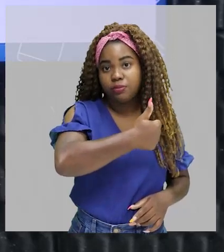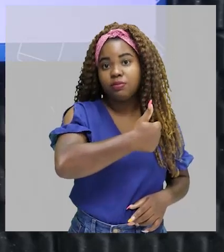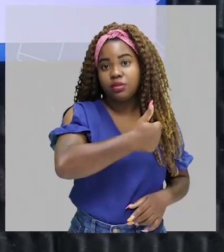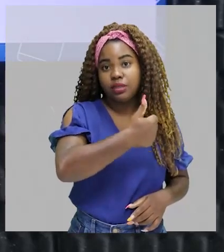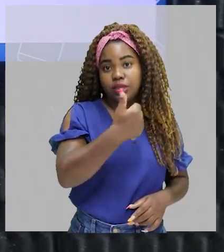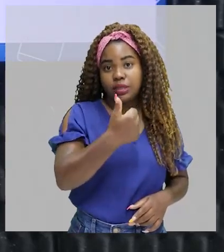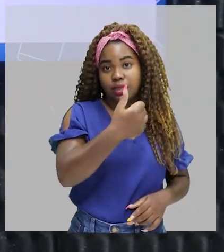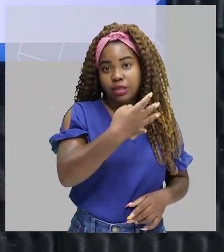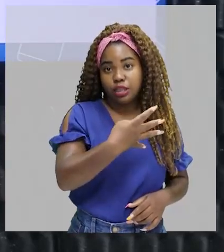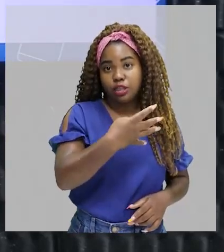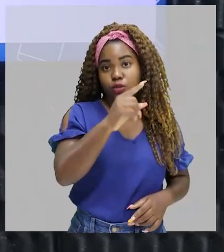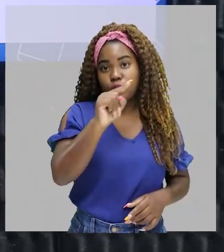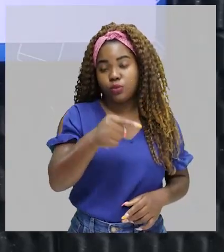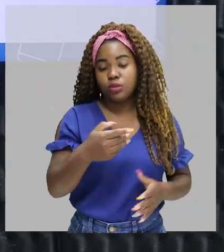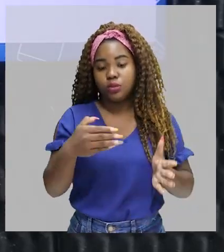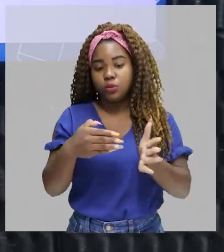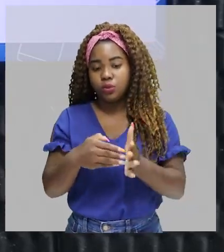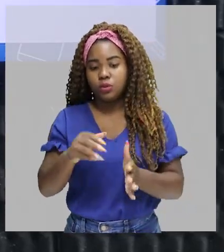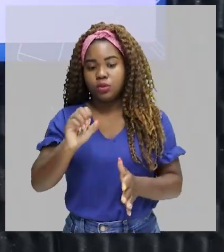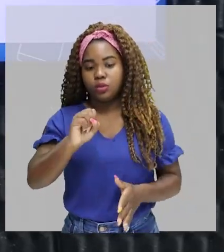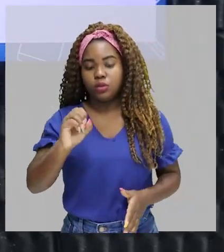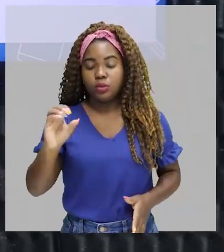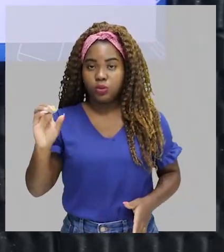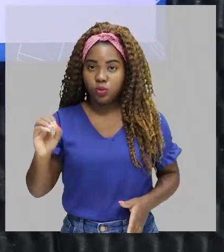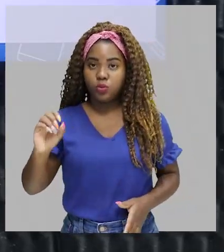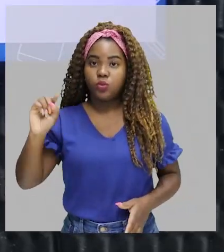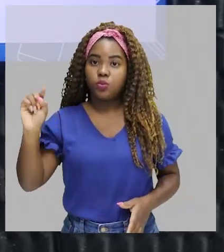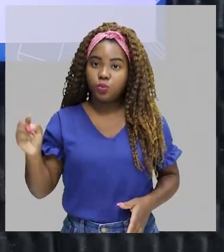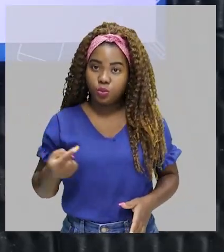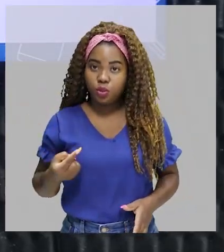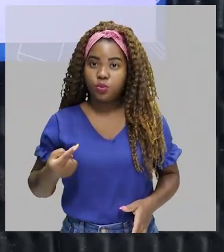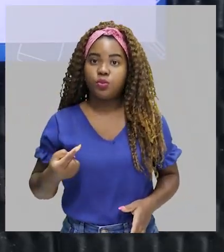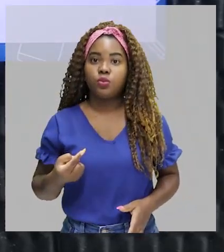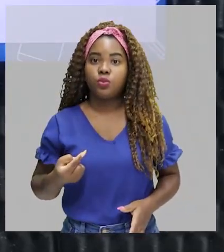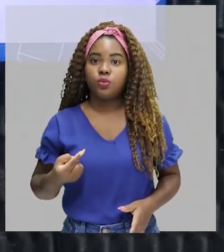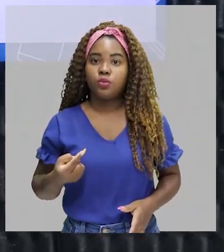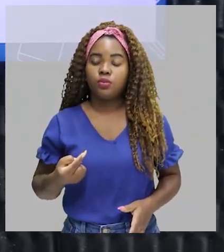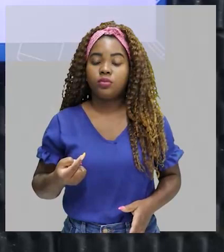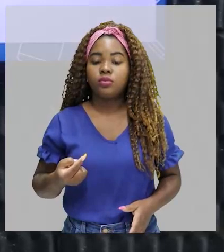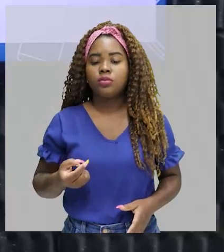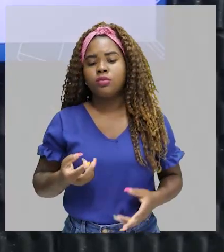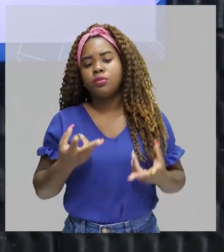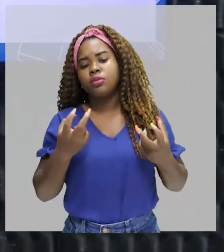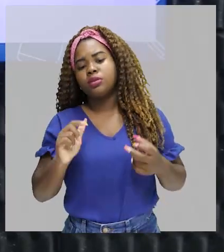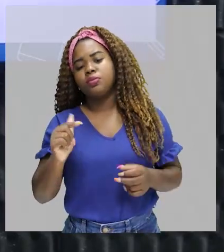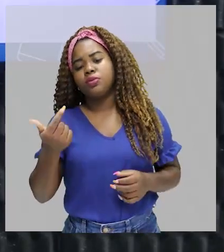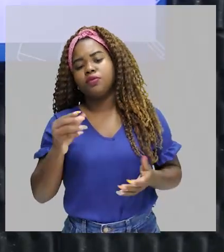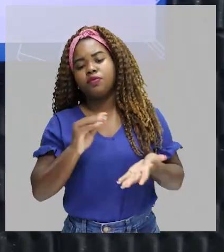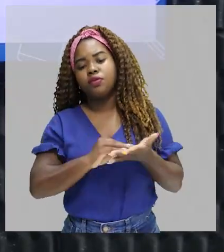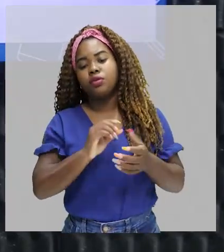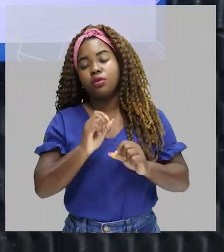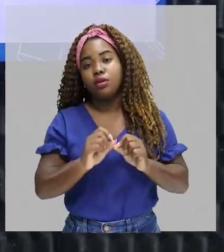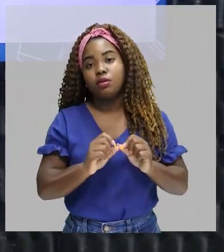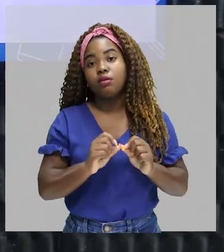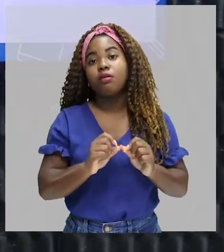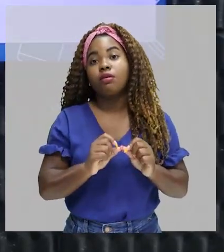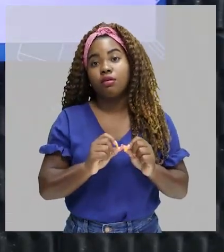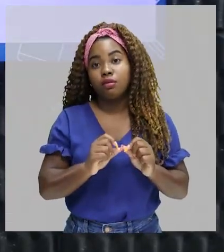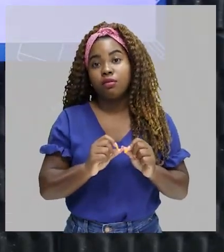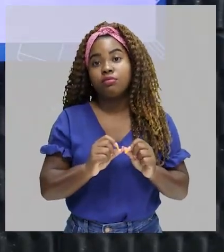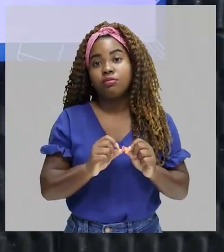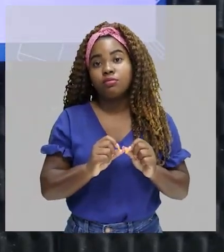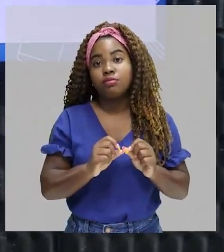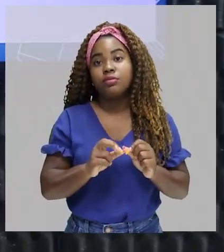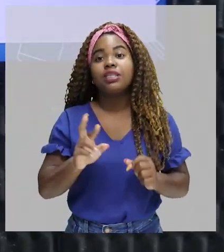corresponde a 14 mil e o último termo corresponde a 80 mil, para eu identificar os outros, está faltando quem? Está faltando